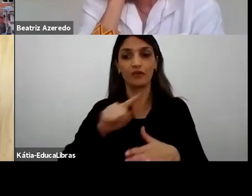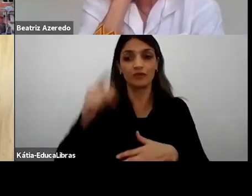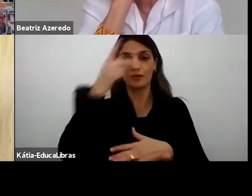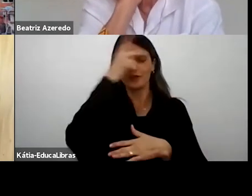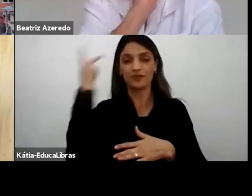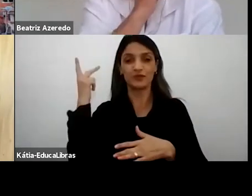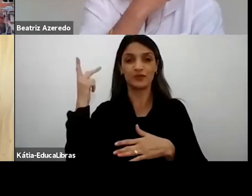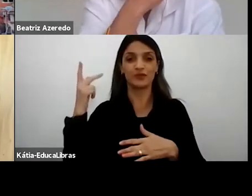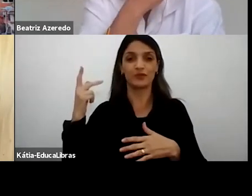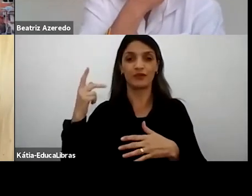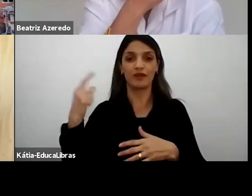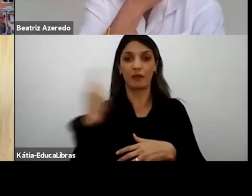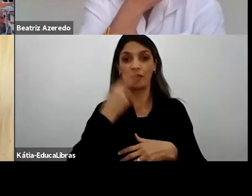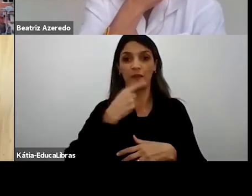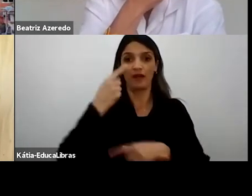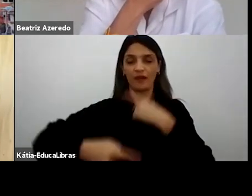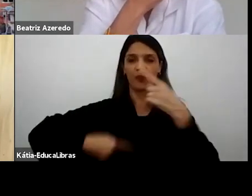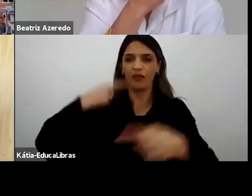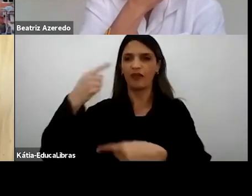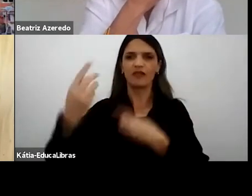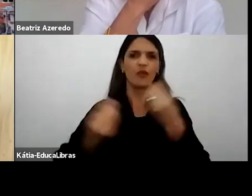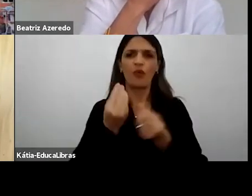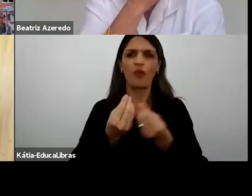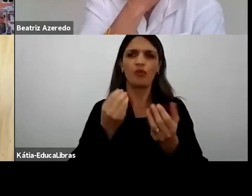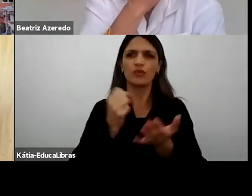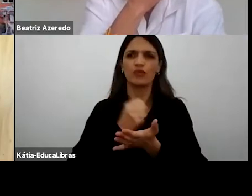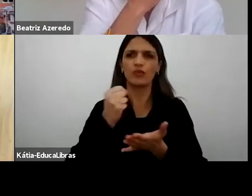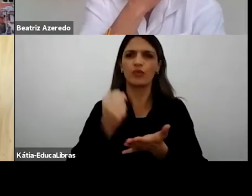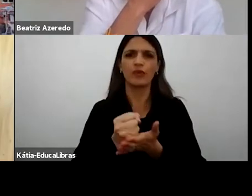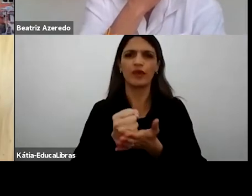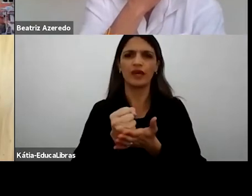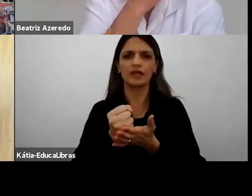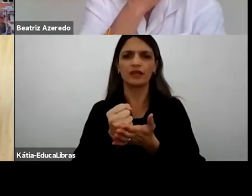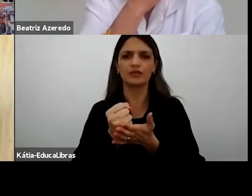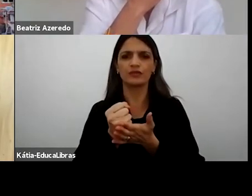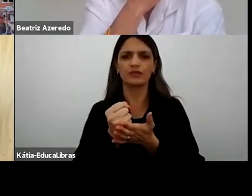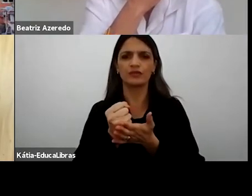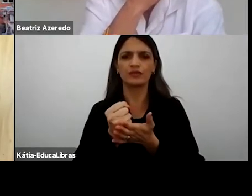rodada. Como é que esse documento chega para o seu universo?